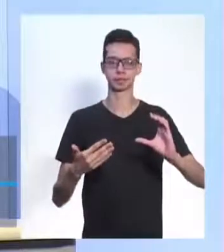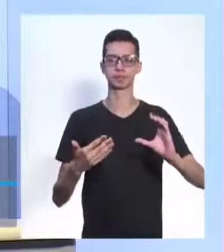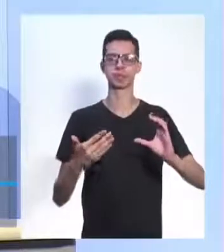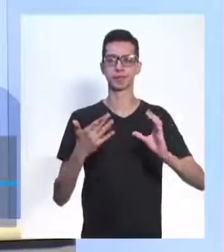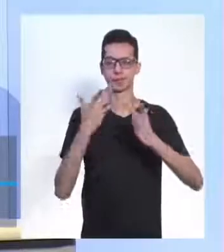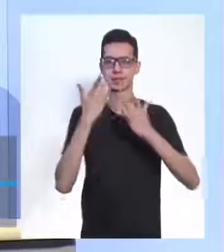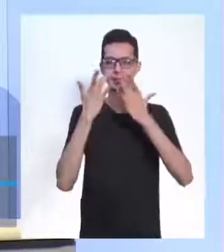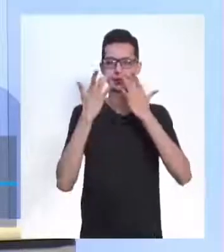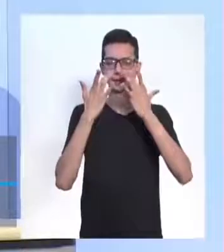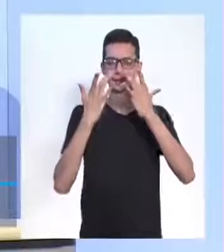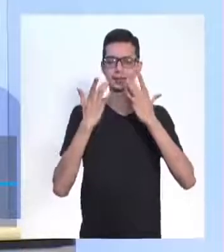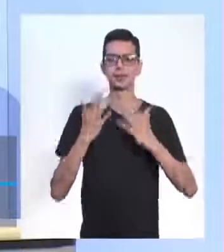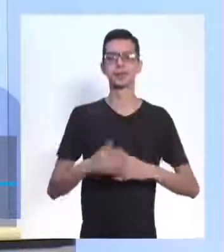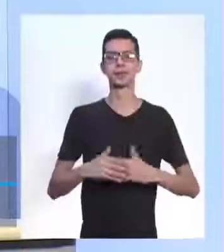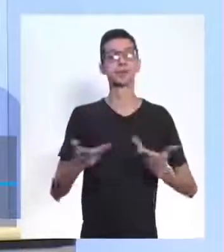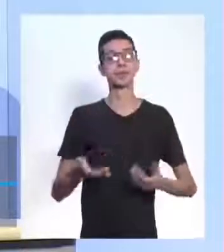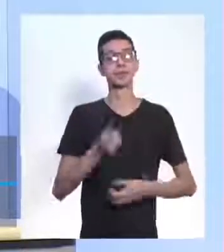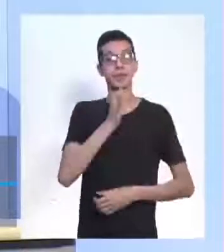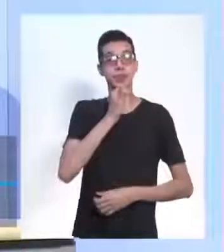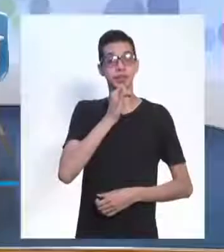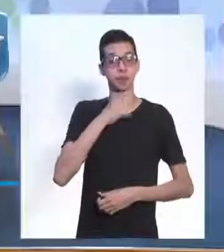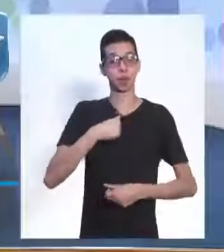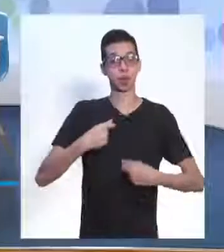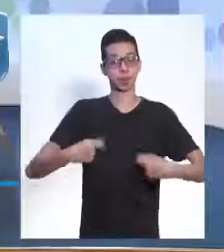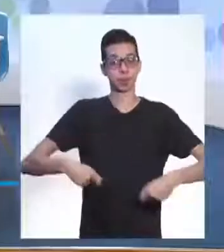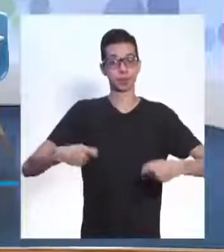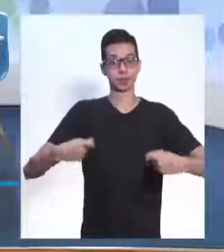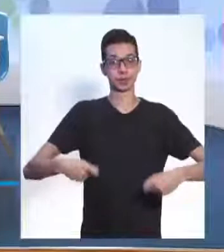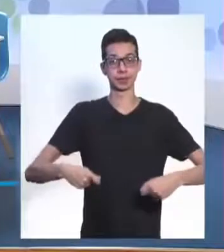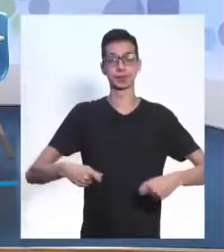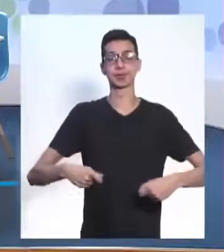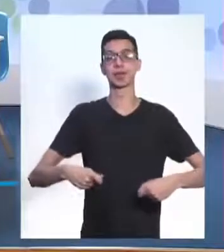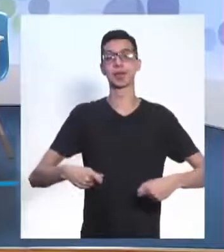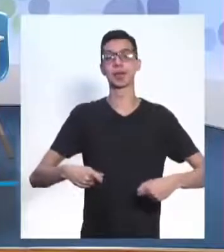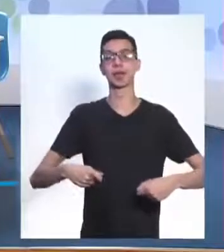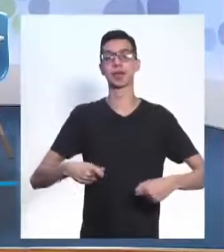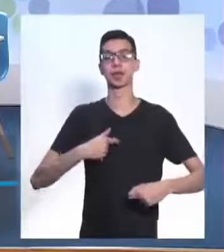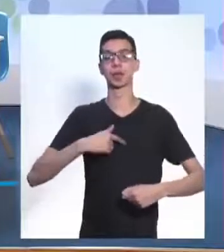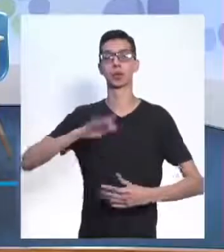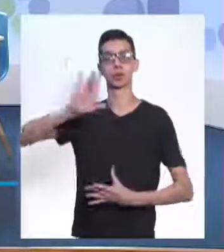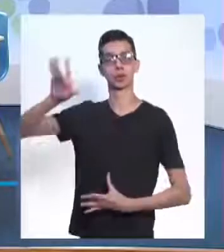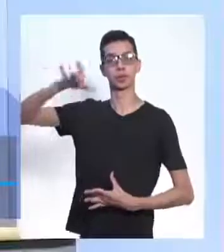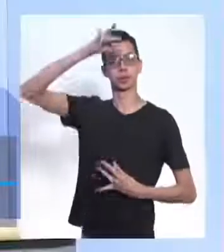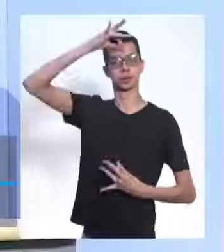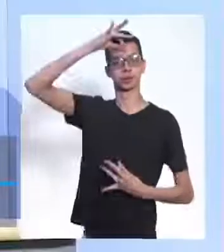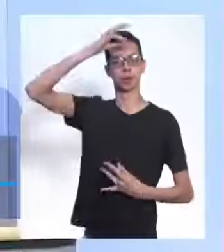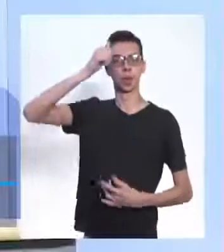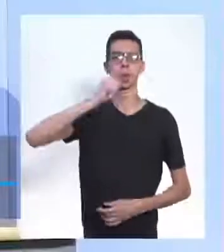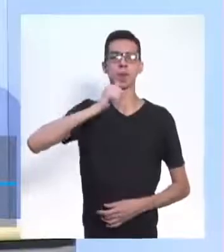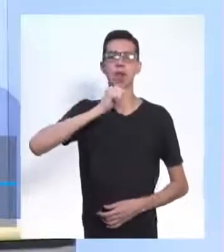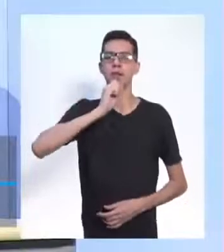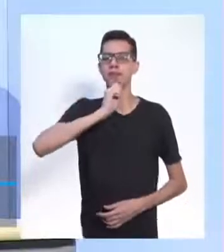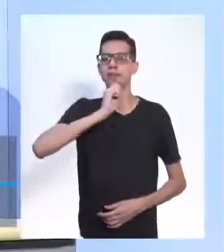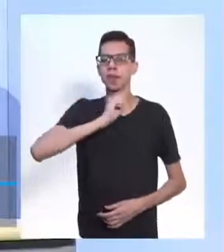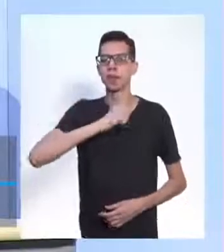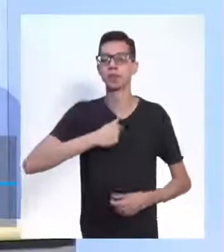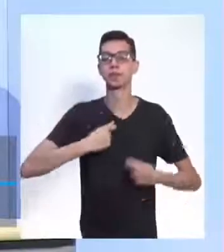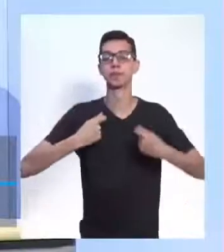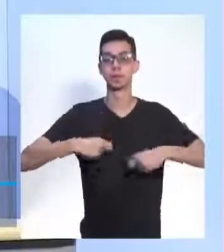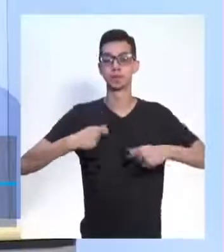supor, né? Se eu, por exemplo, tiver que interpretar uma senhora de idade, uma anciã, vai ter que ser feita toda